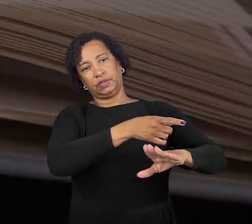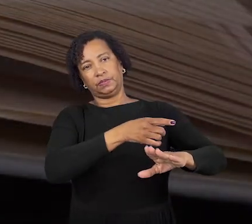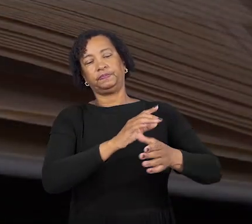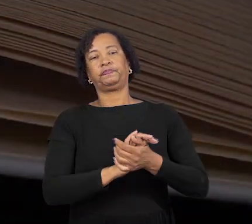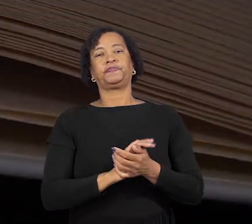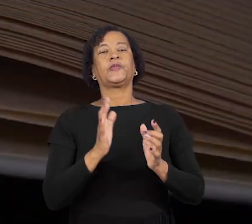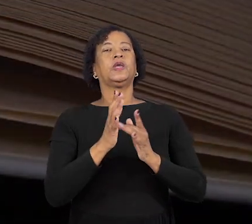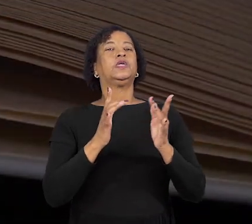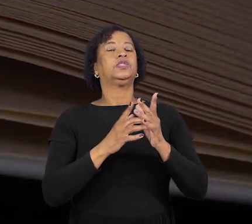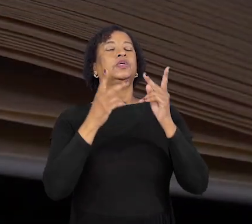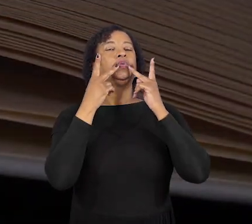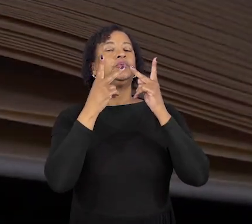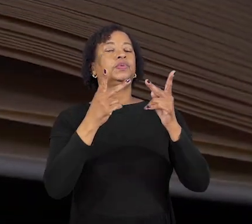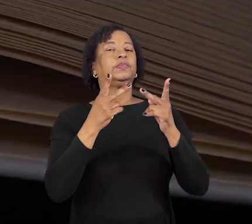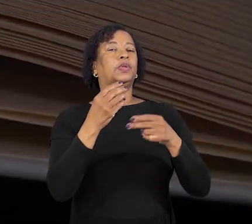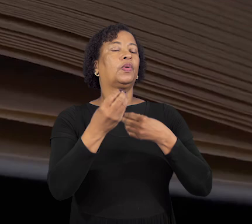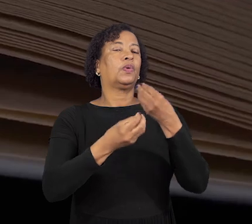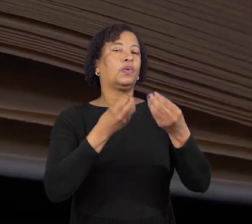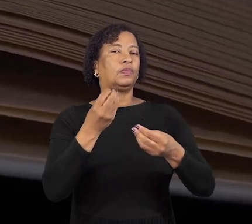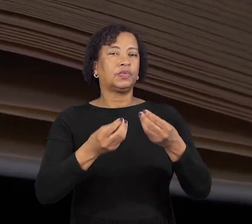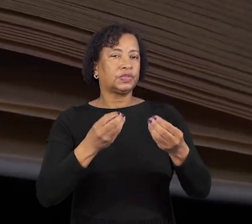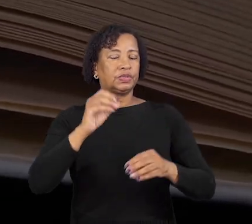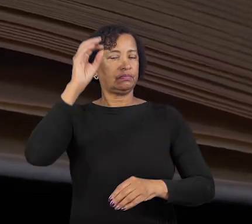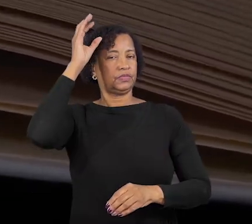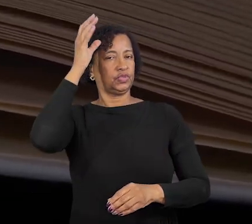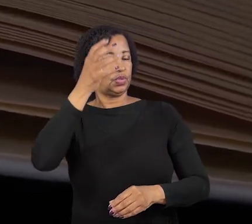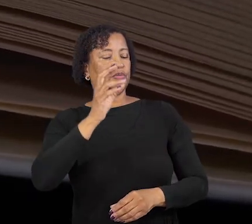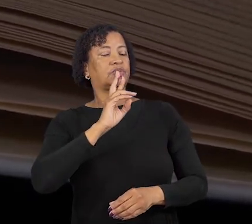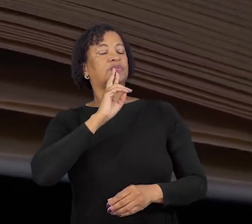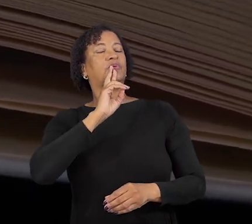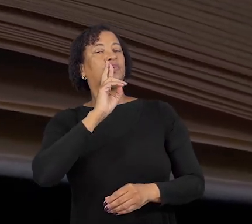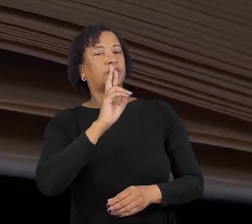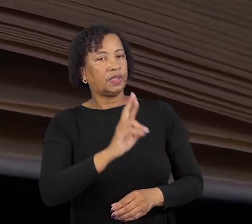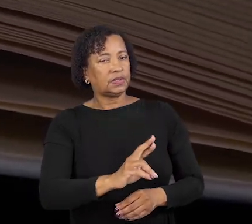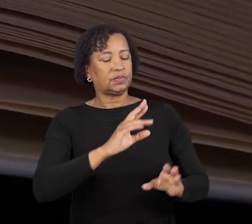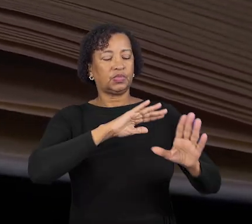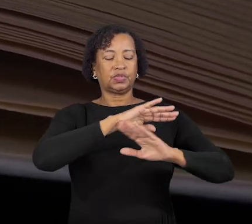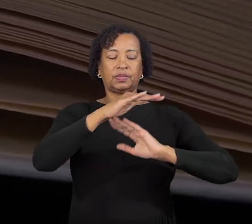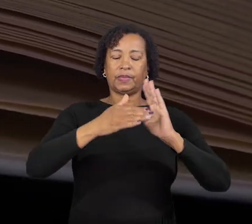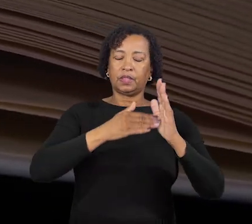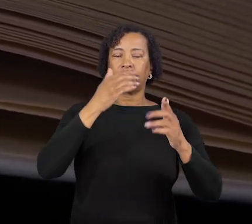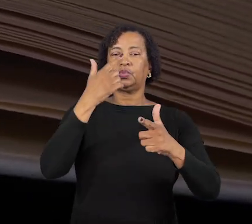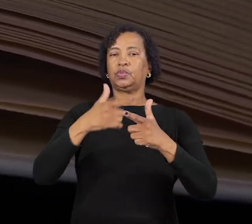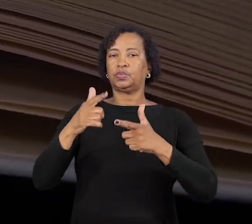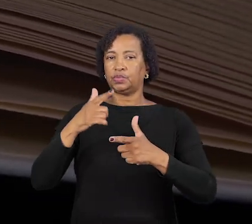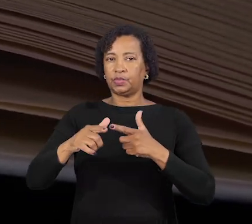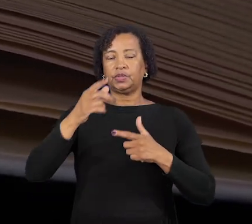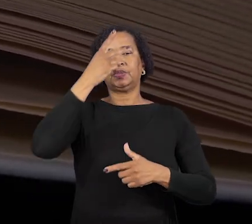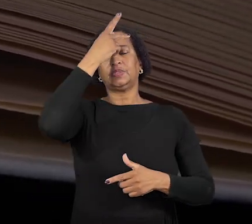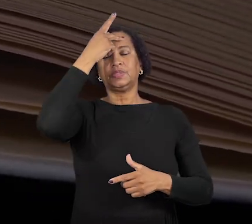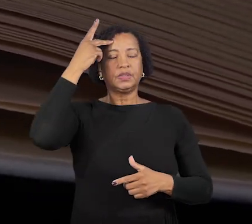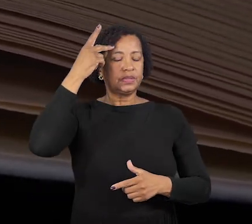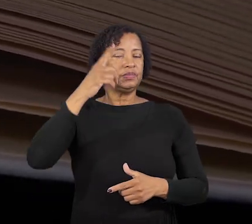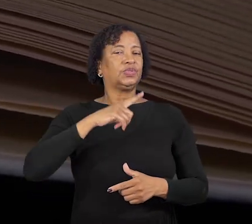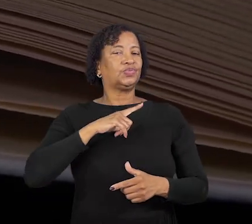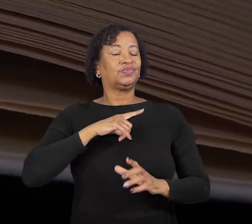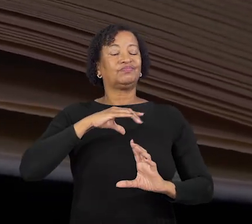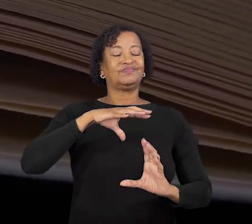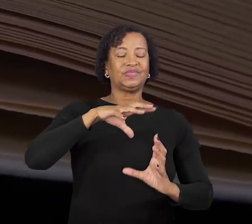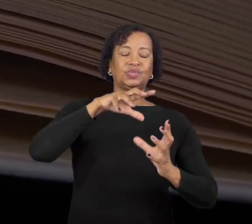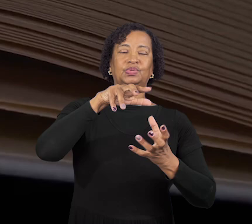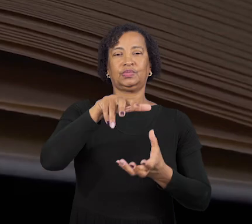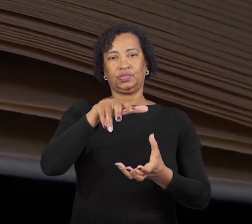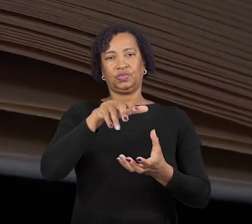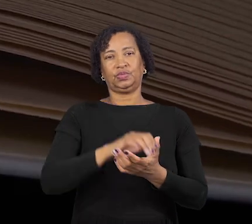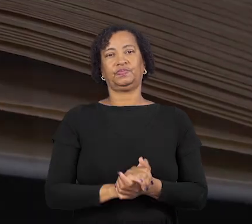Jesus pregou sobre como ser parte da sua solução e da sua resposta para todos os problemas que as pessoas enfrentam nesse